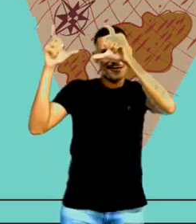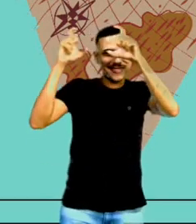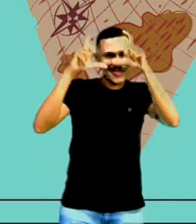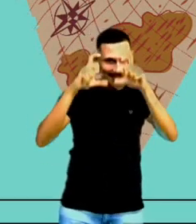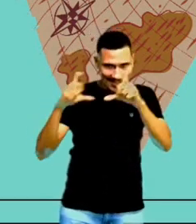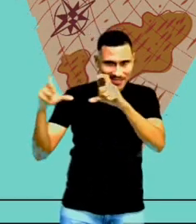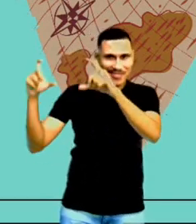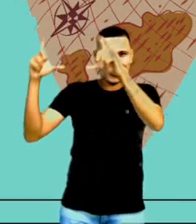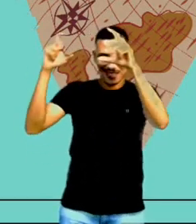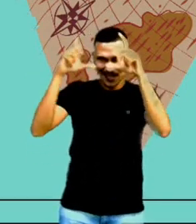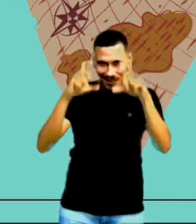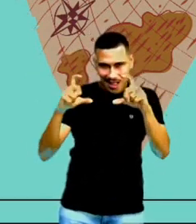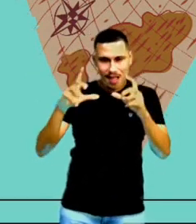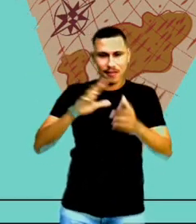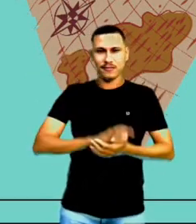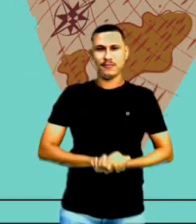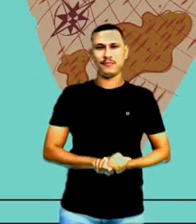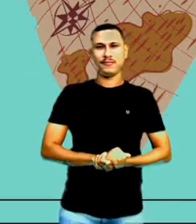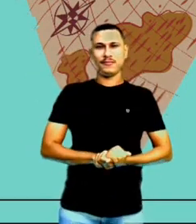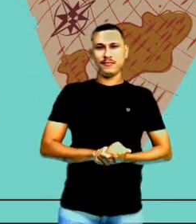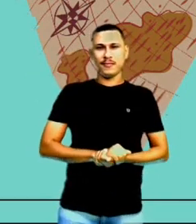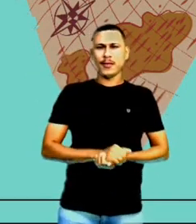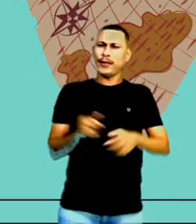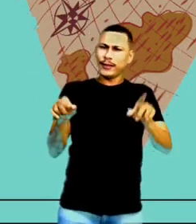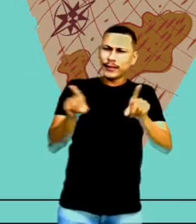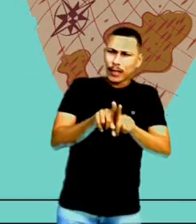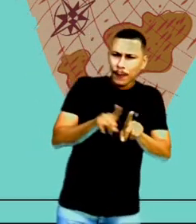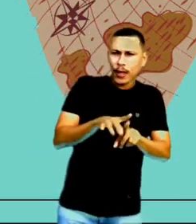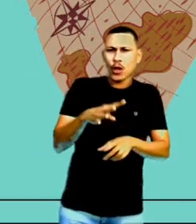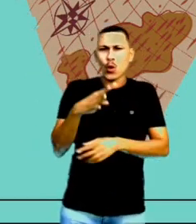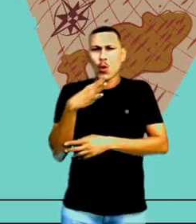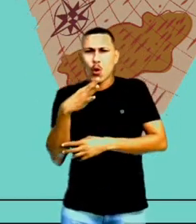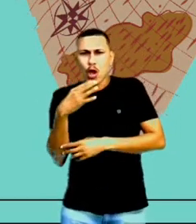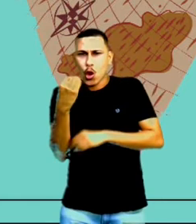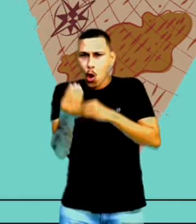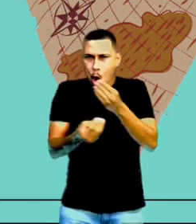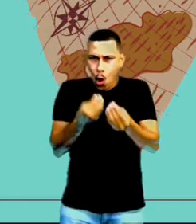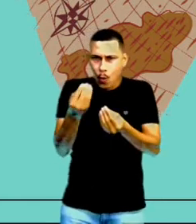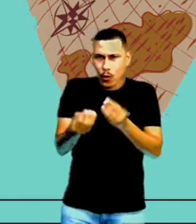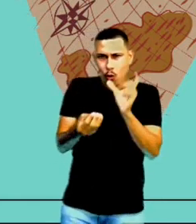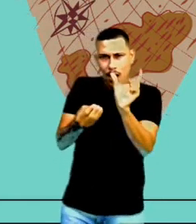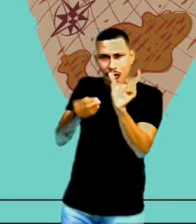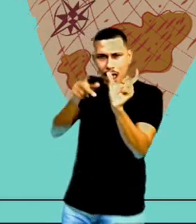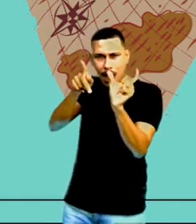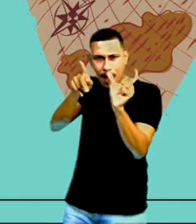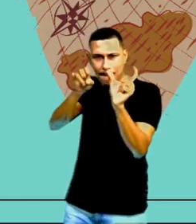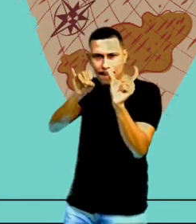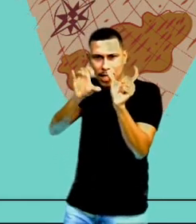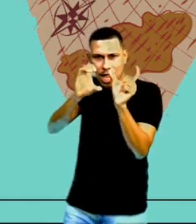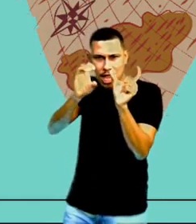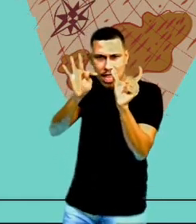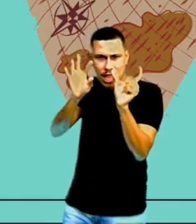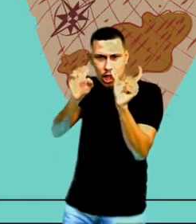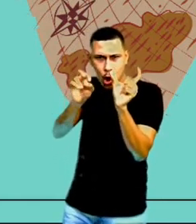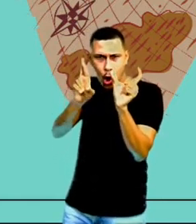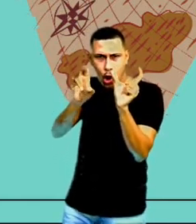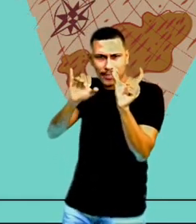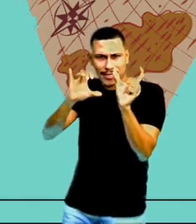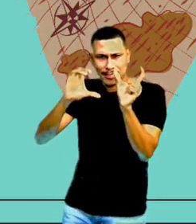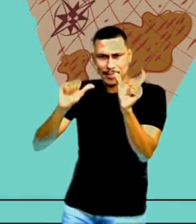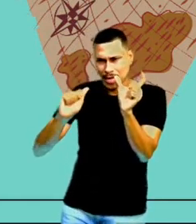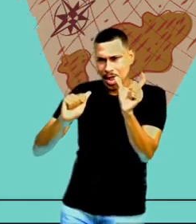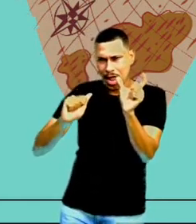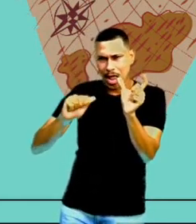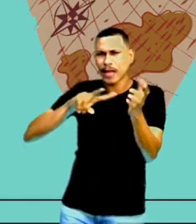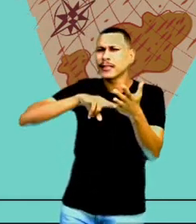iconográficas. Essa também é conhecida como pictóricas, fala um